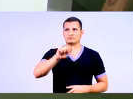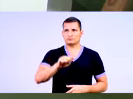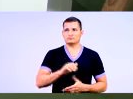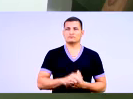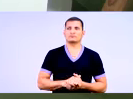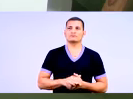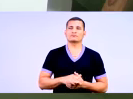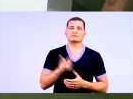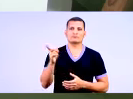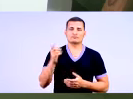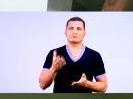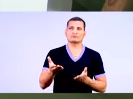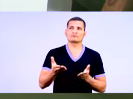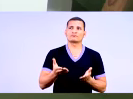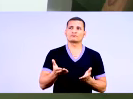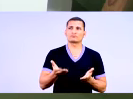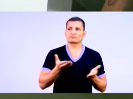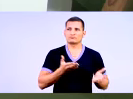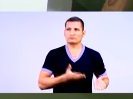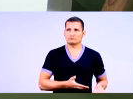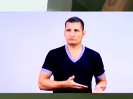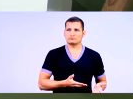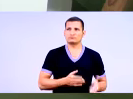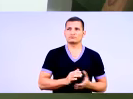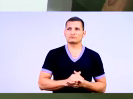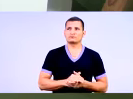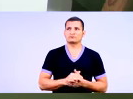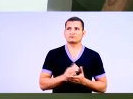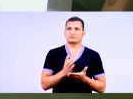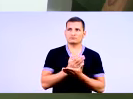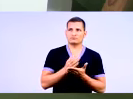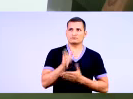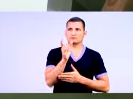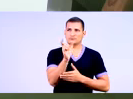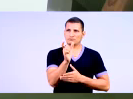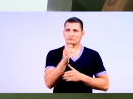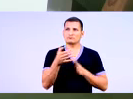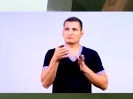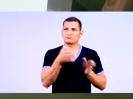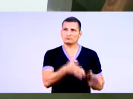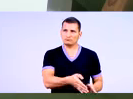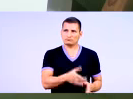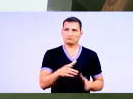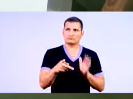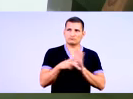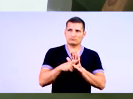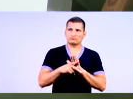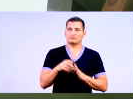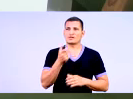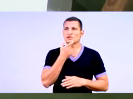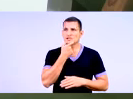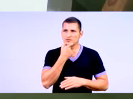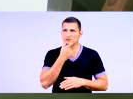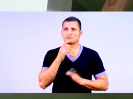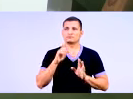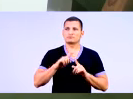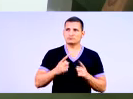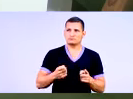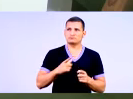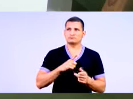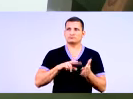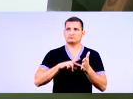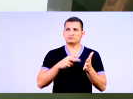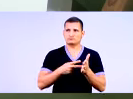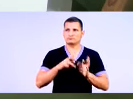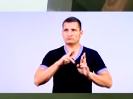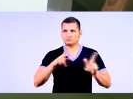nosso convite e vai estar falando um pouquinho de alguns termos mais específicos que vieram do inglês, mas tem um significado diferente na